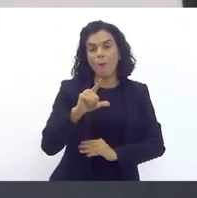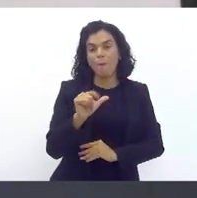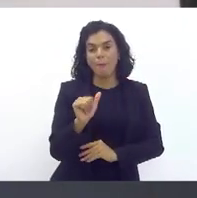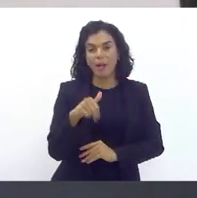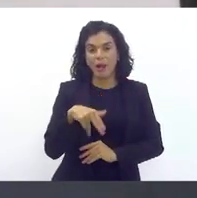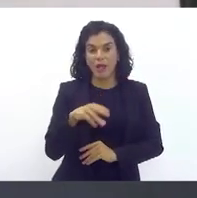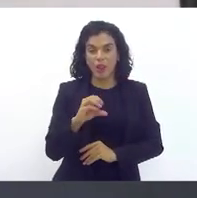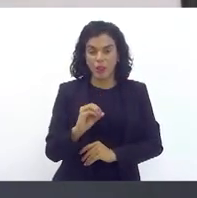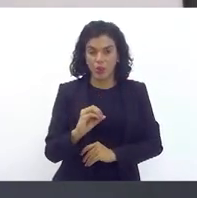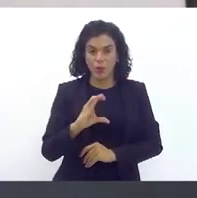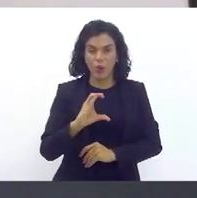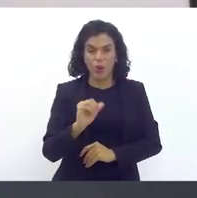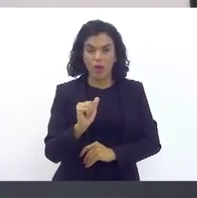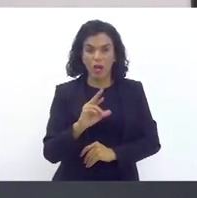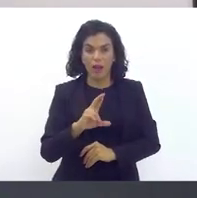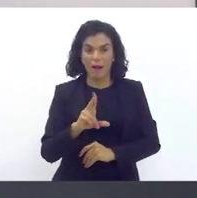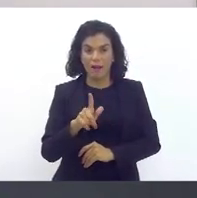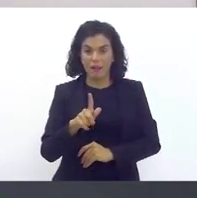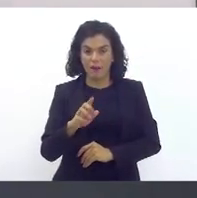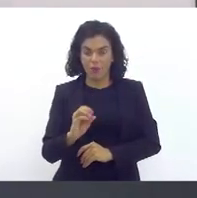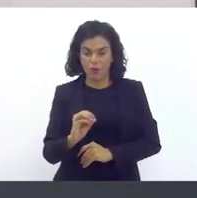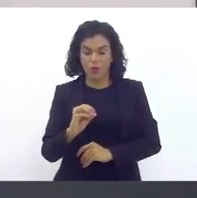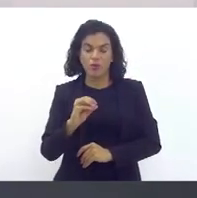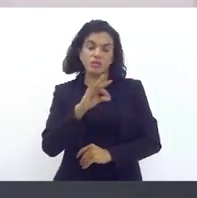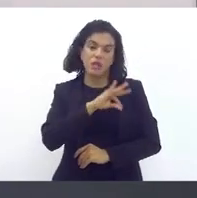E, por último, né, o deputado Luiz Paulo com